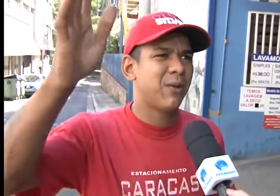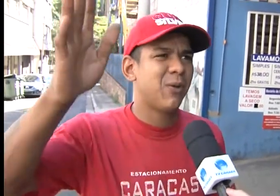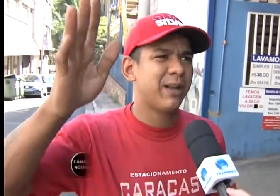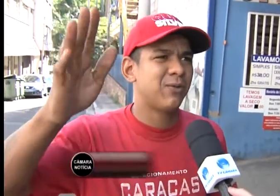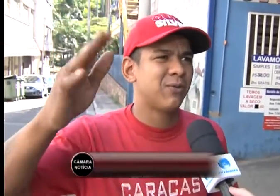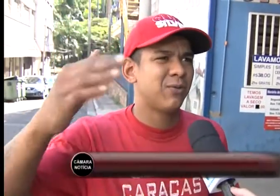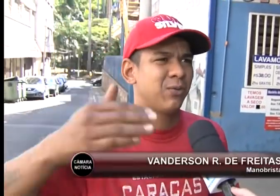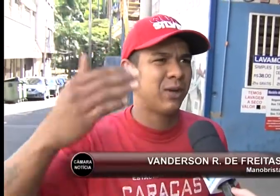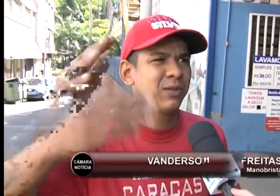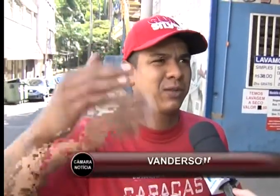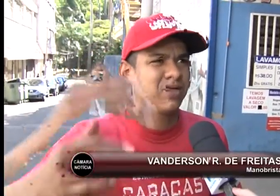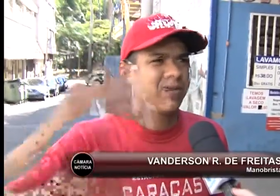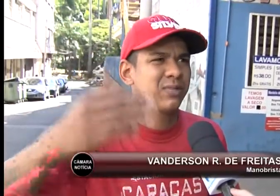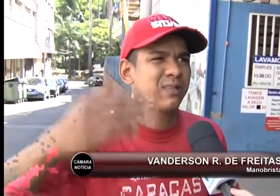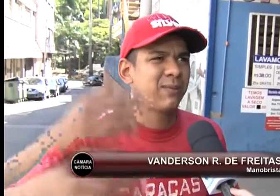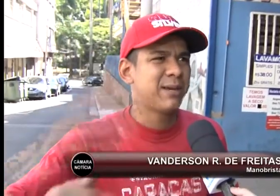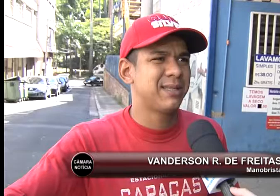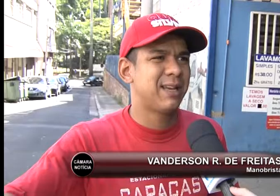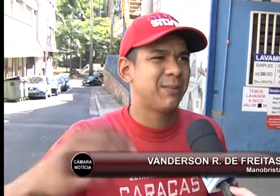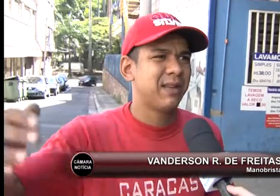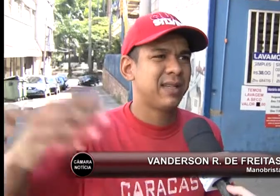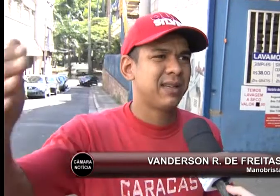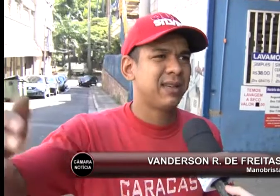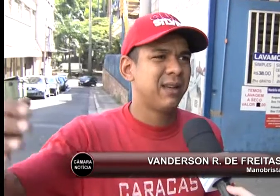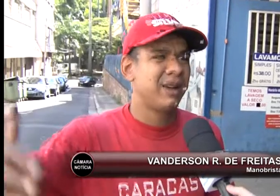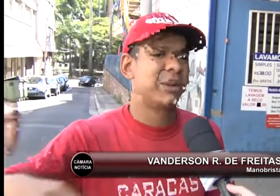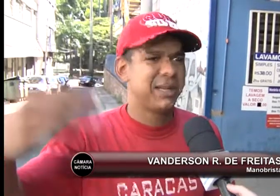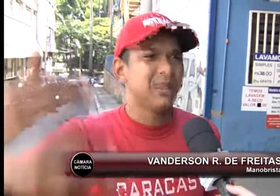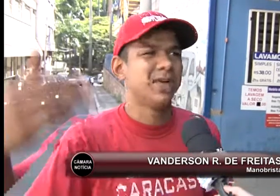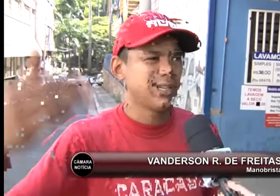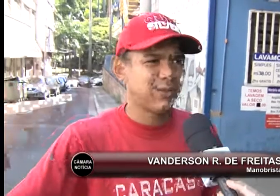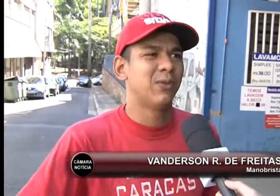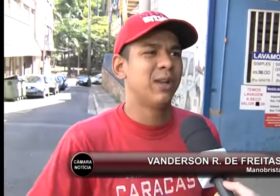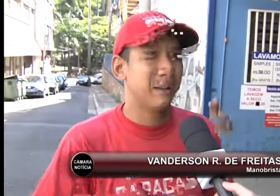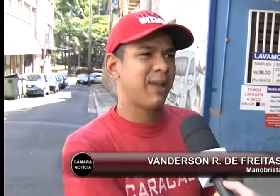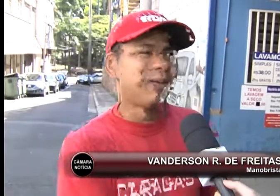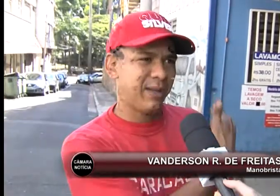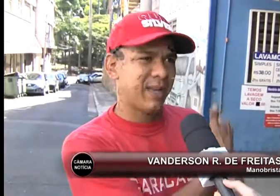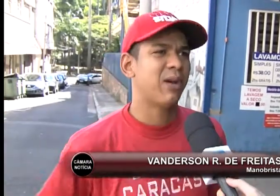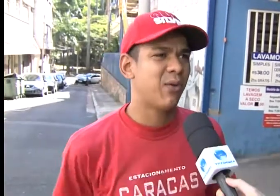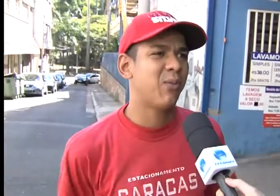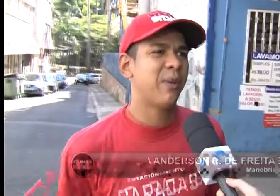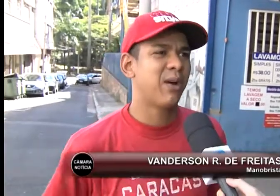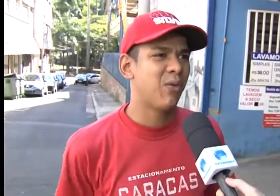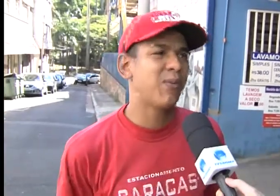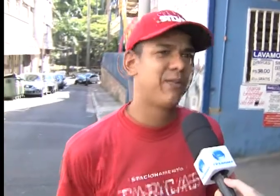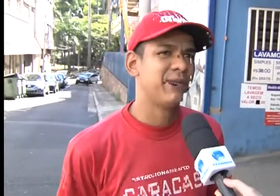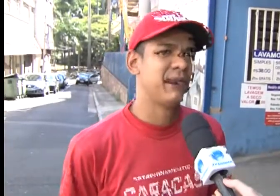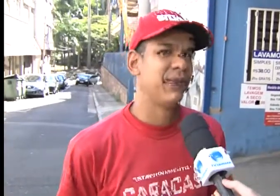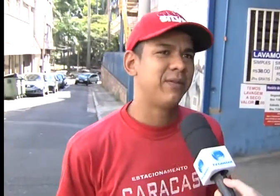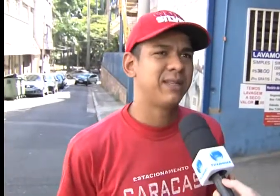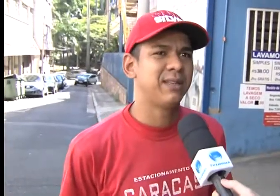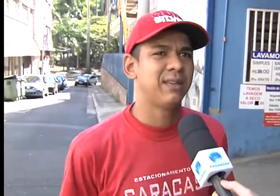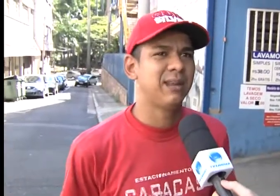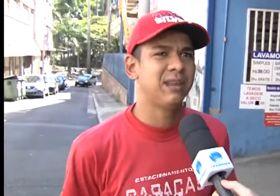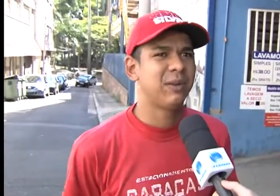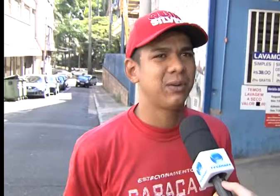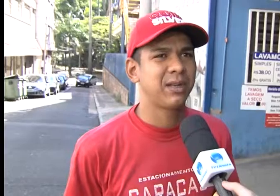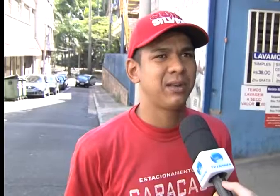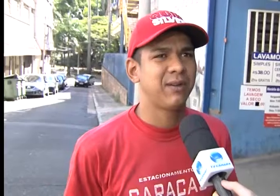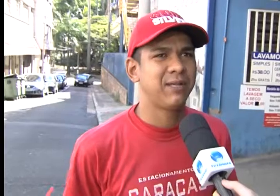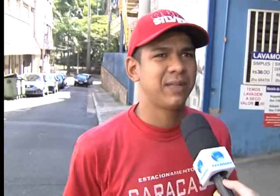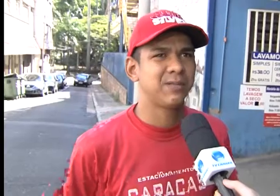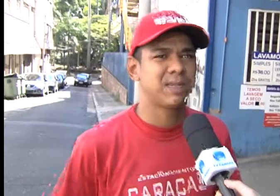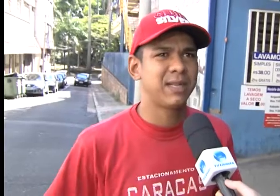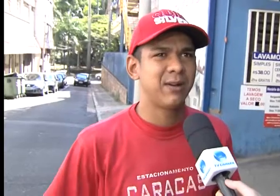aqui o serviço e fui para a rua aí com 2 folhas de abaixo-assinado para ver se consegui encher as folhas. Entreguei para o pessoal da UPA para ver se eles